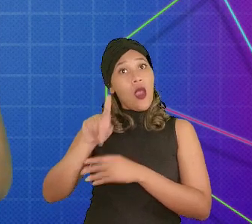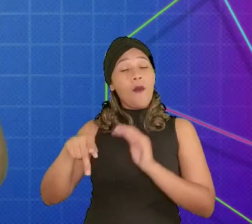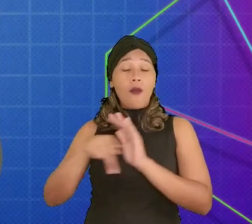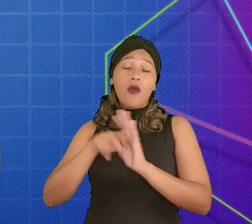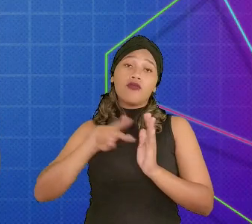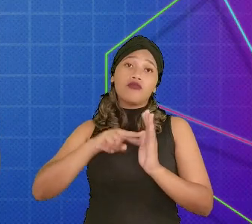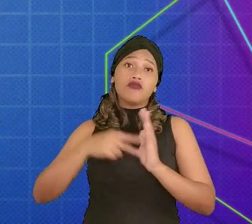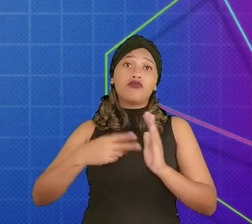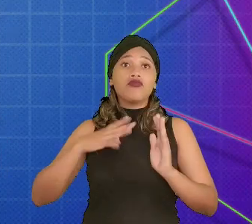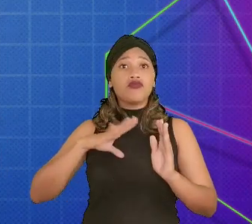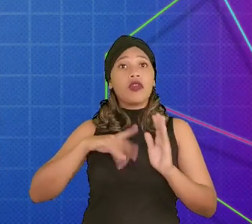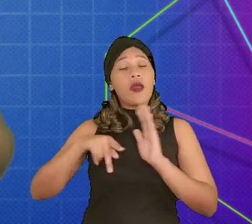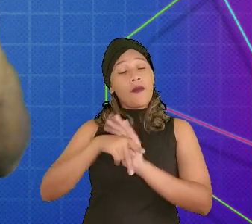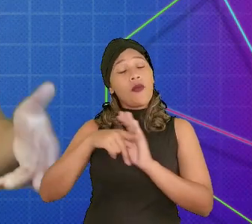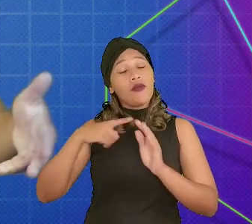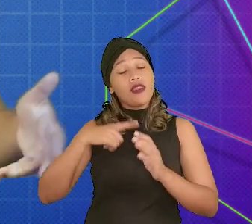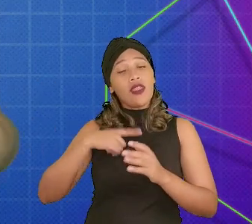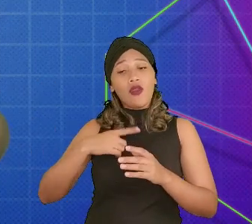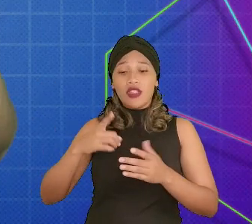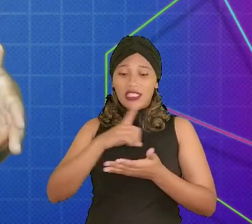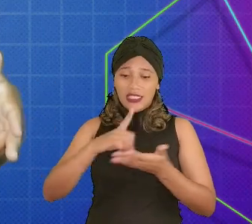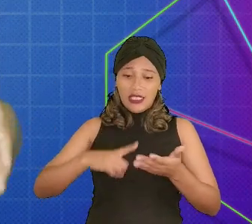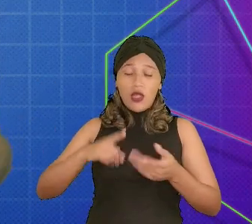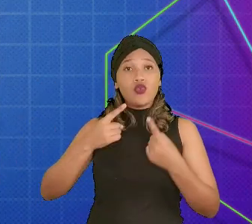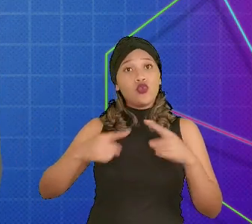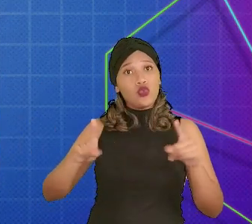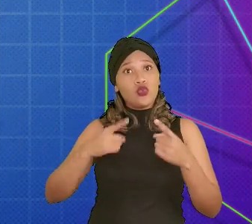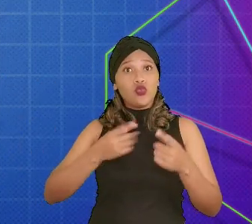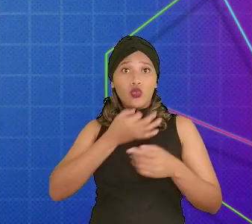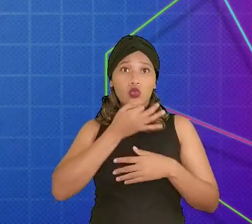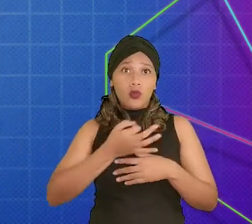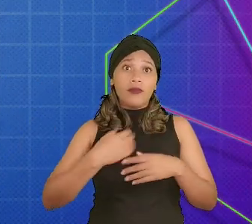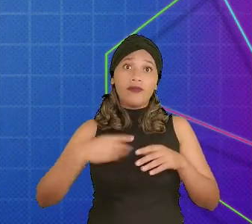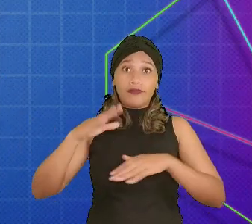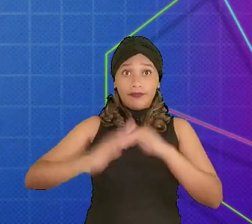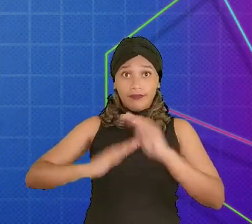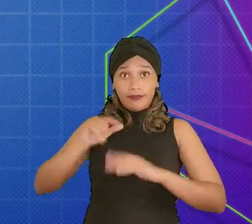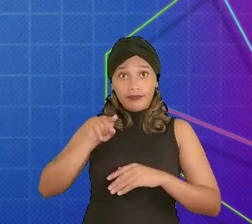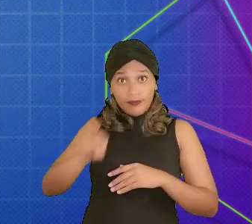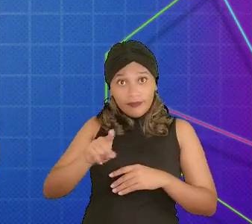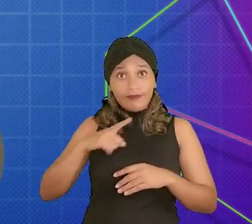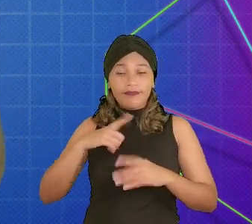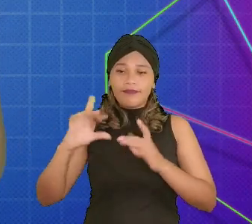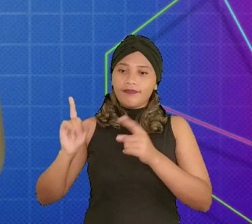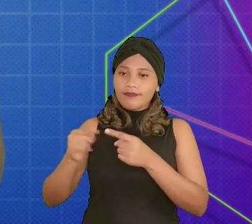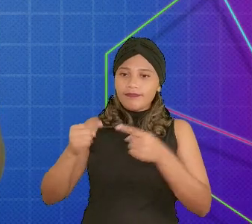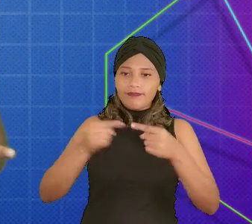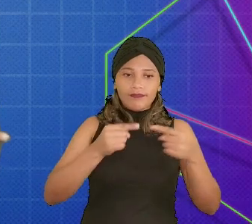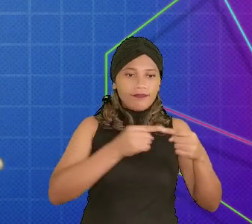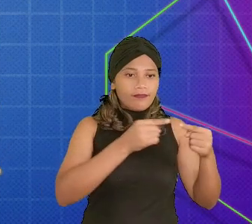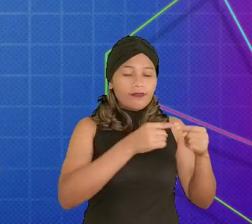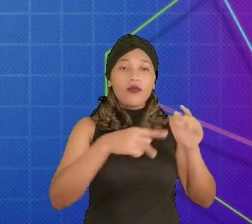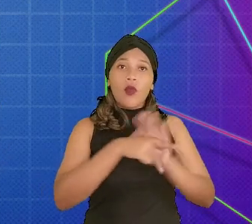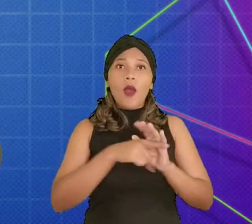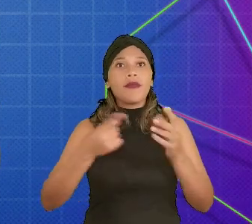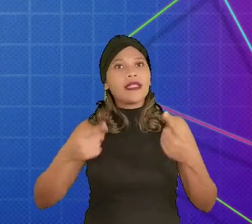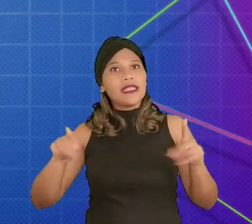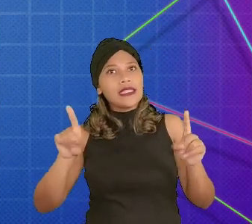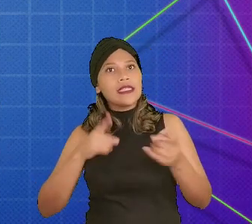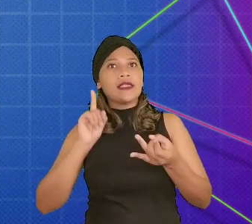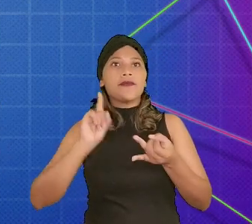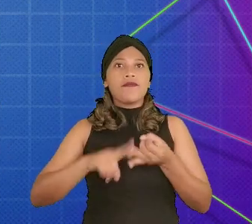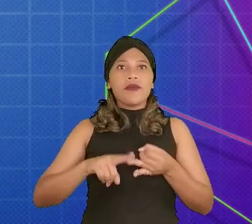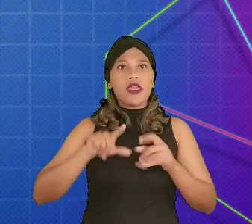isso que ele faz. Através de softwares específicos para o trabalho de áudio, esse profissional irá alinhar os sons de uma cena, a